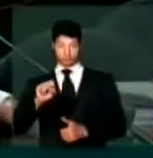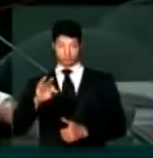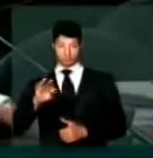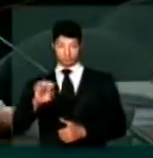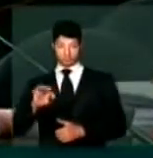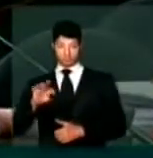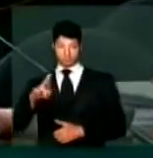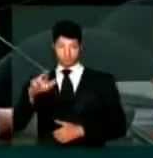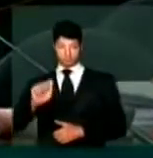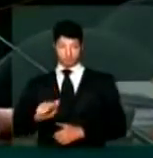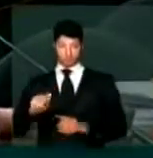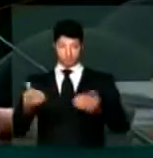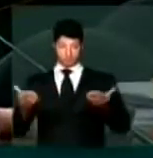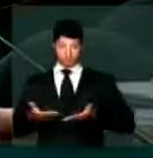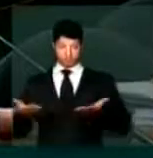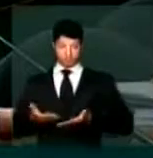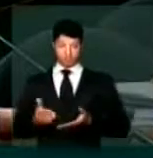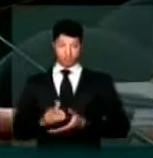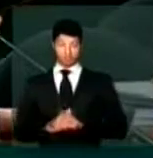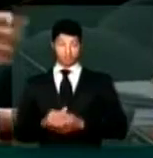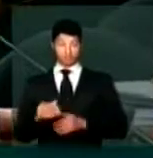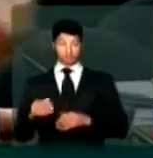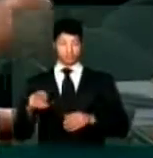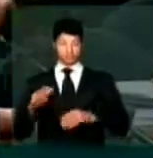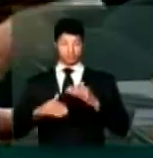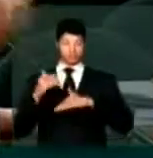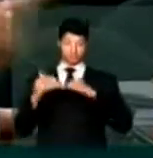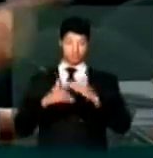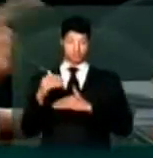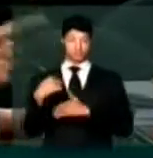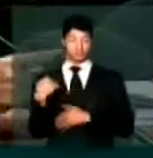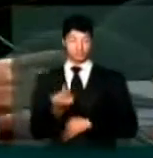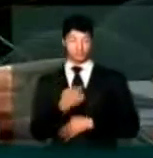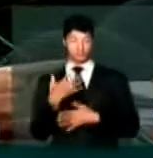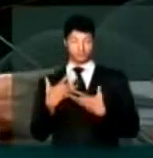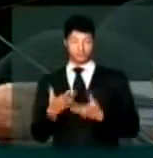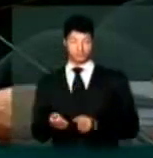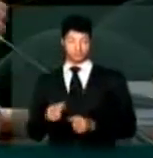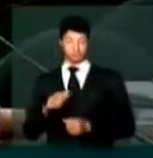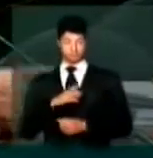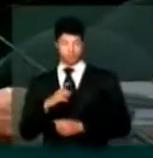e há, inclusive, gente hoje acelerando esse processo, e daqui a pouco